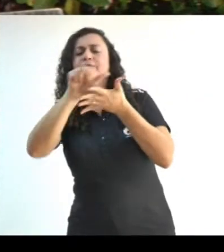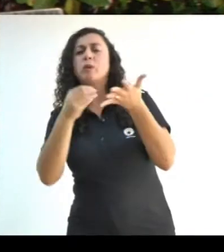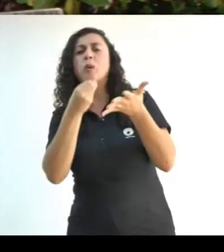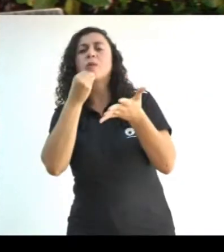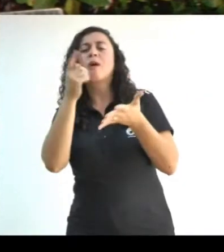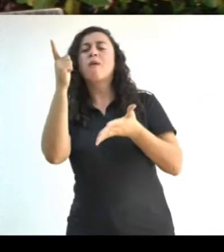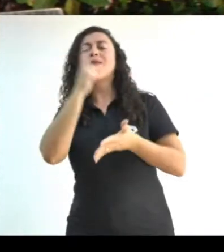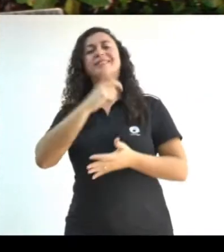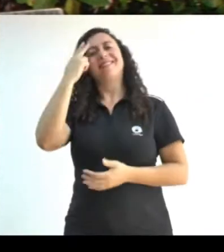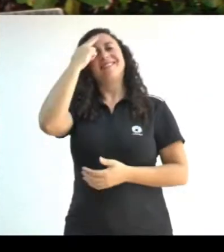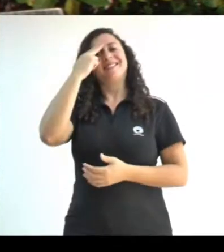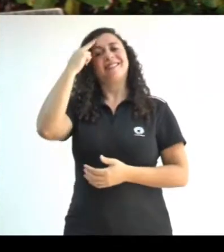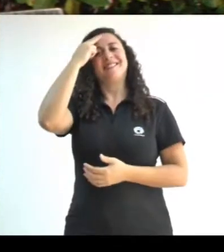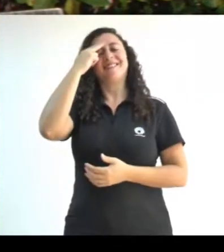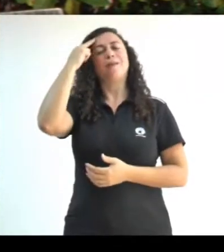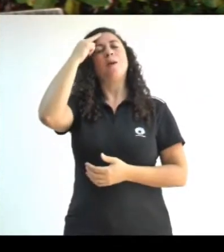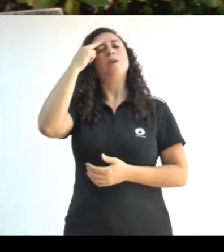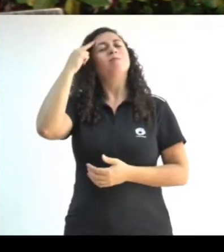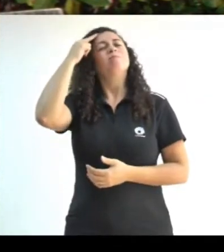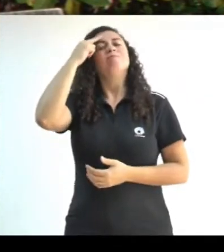nosso sonho, para poder